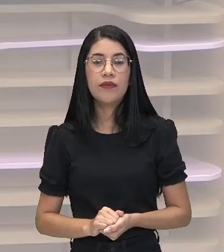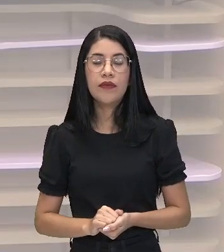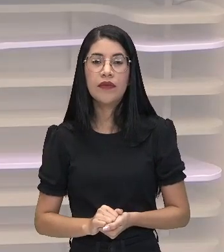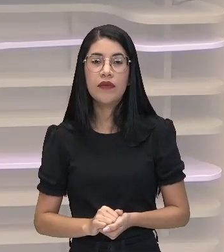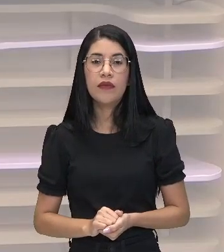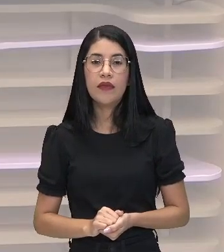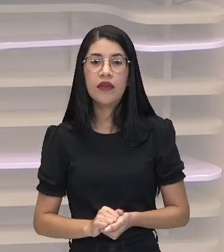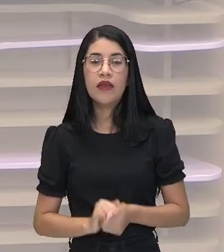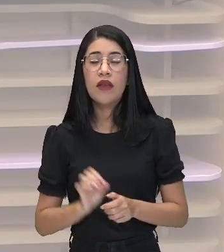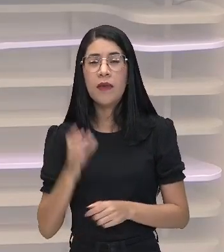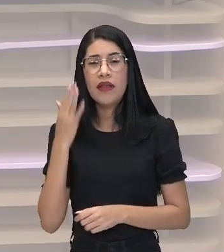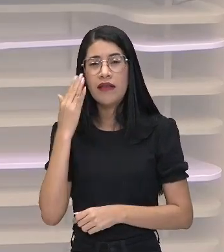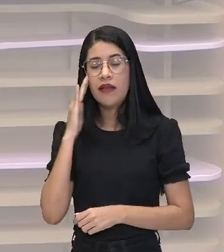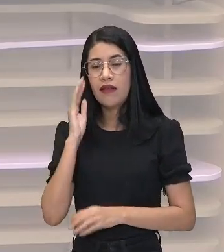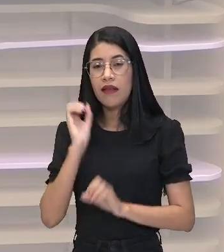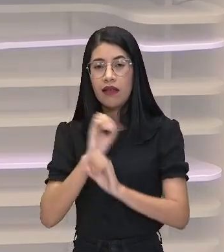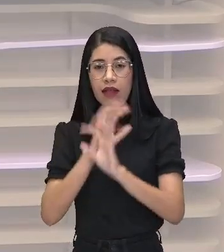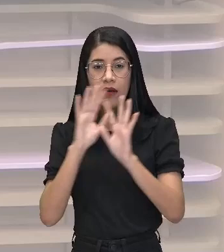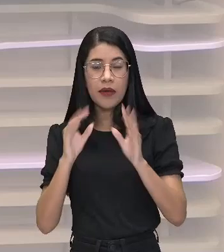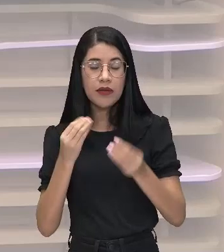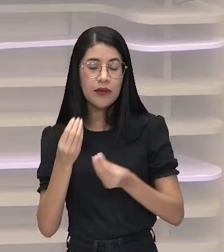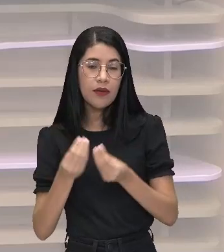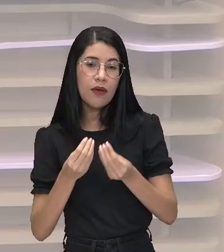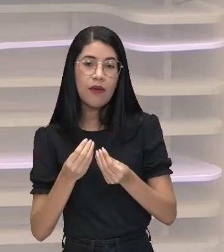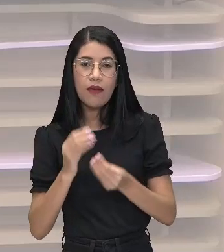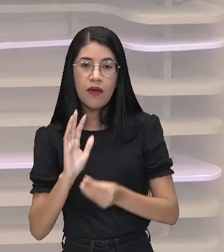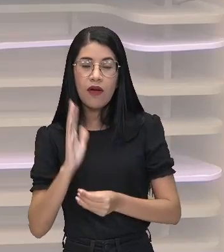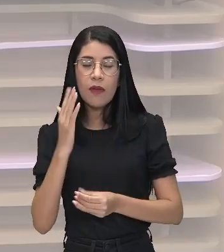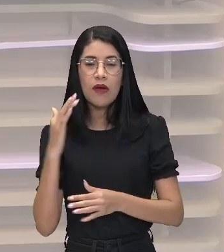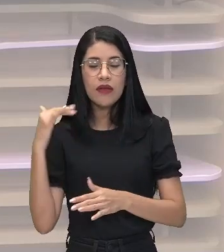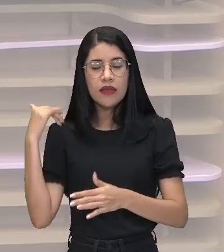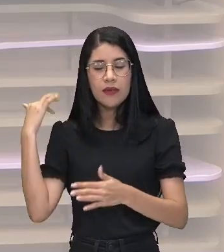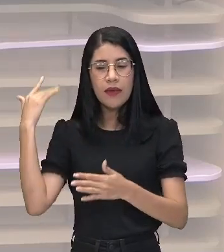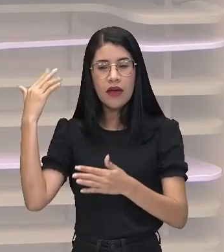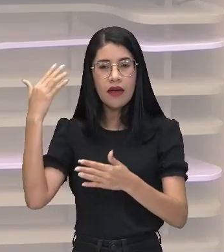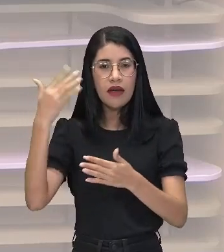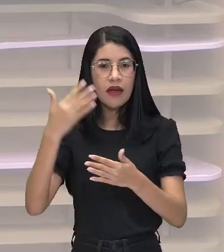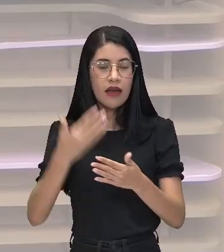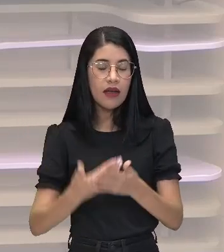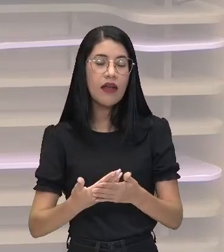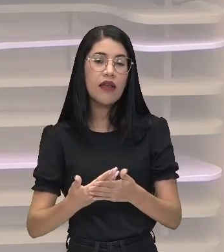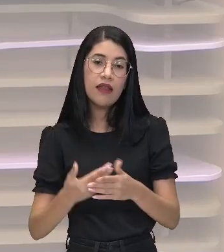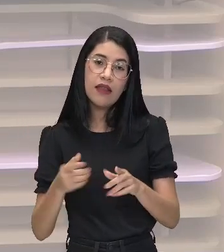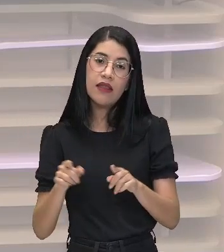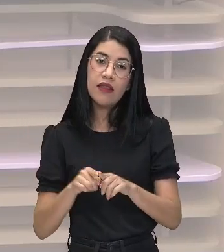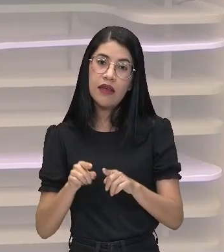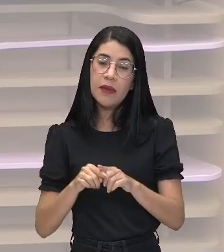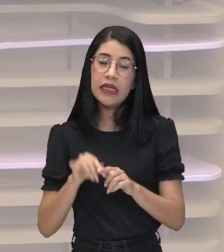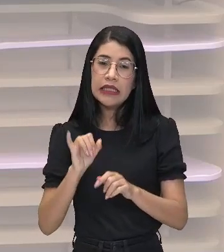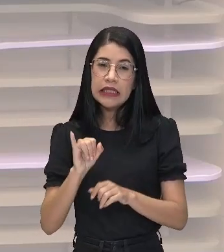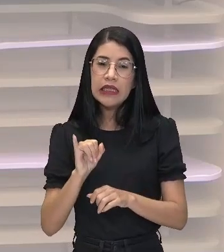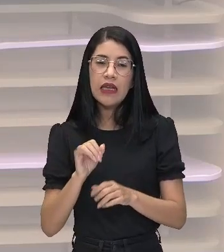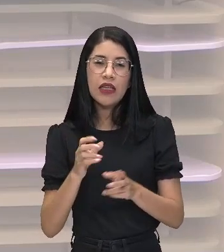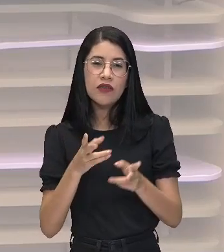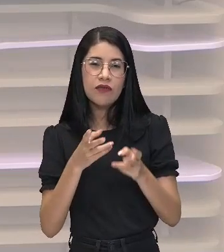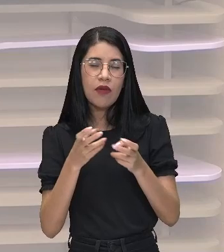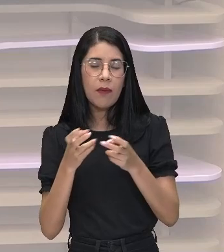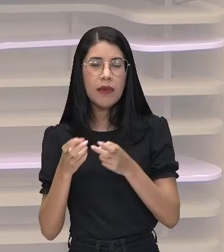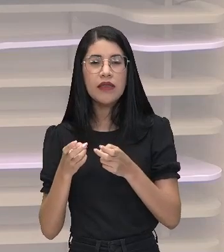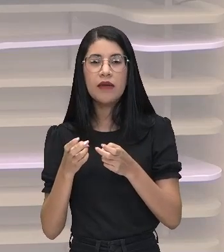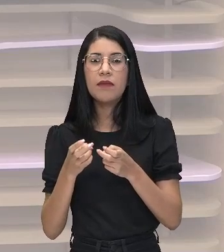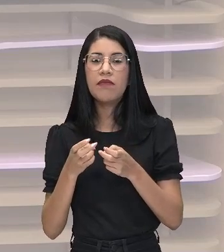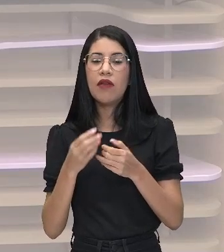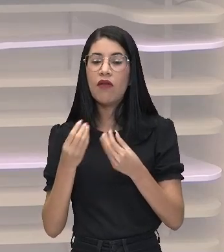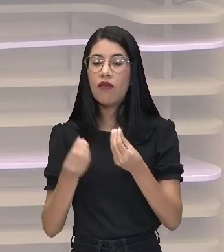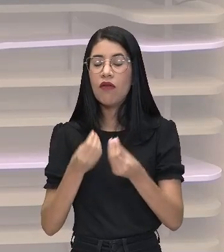gente entender um pouco de todo esse processo e que vai além, né? Se a gente for parar aqui para falar sobre o processo